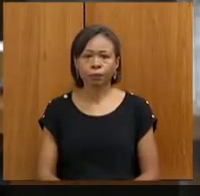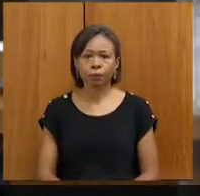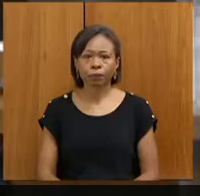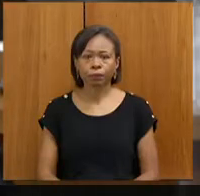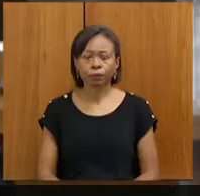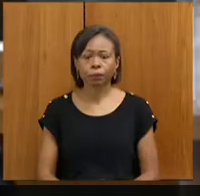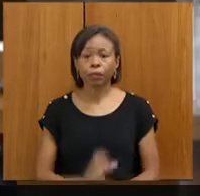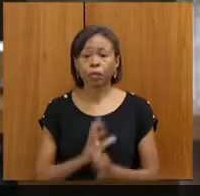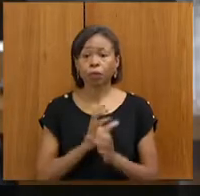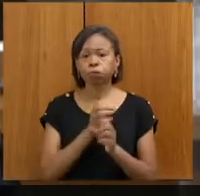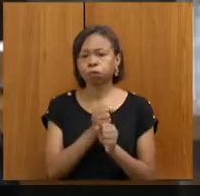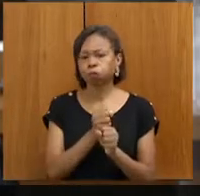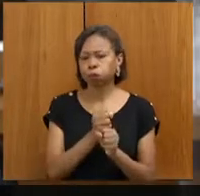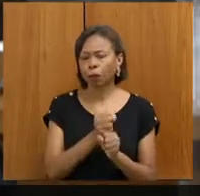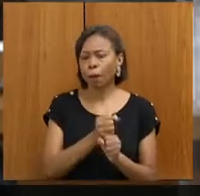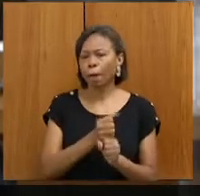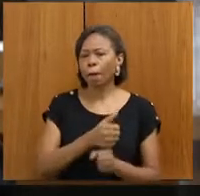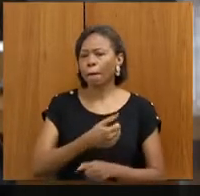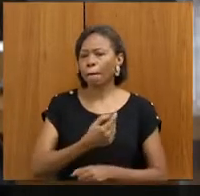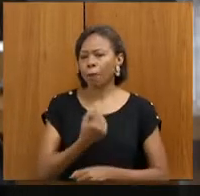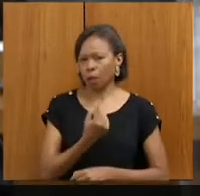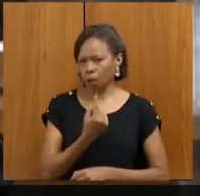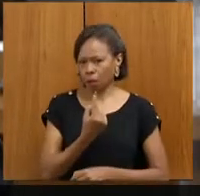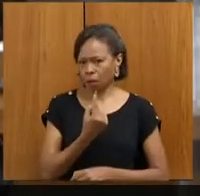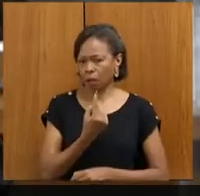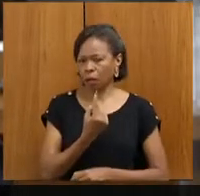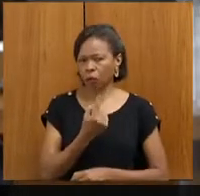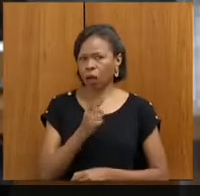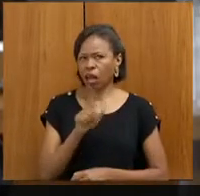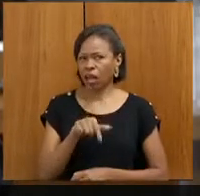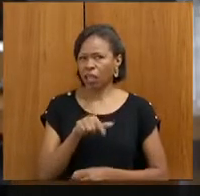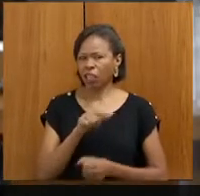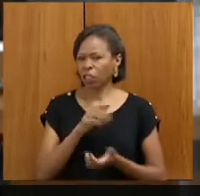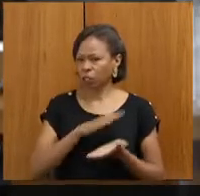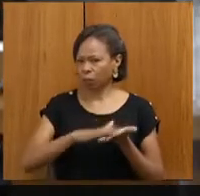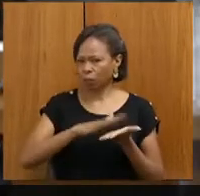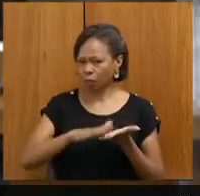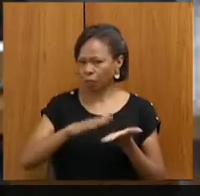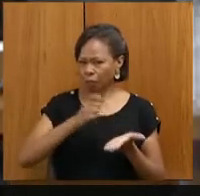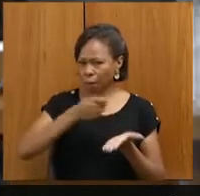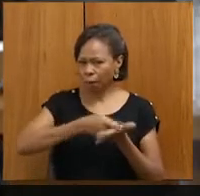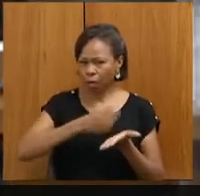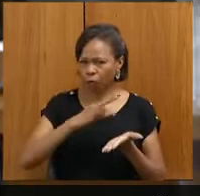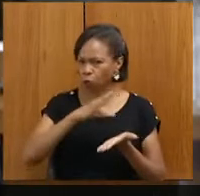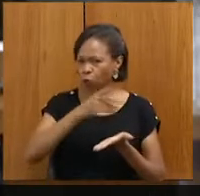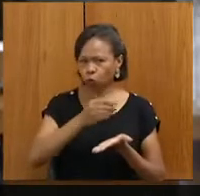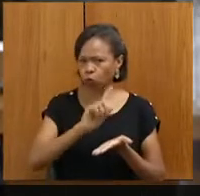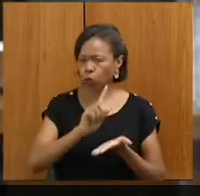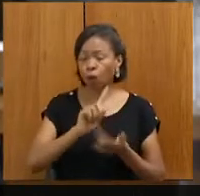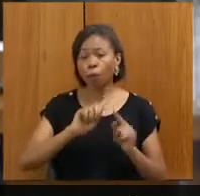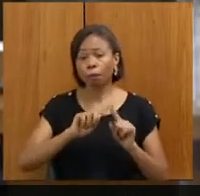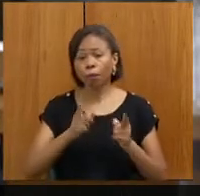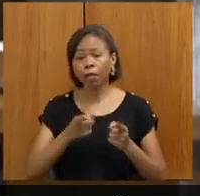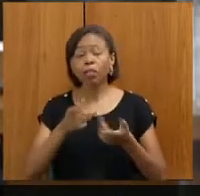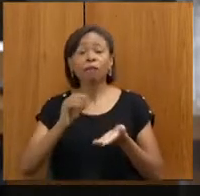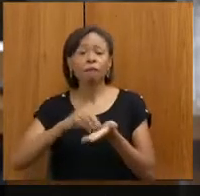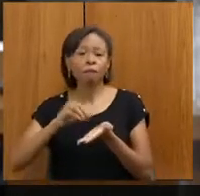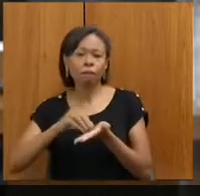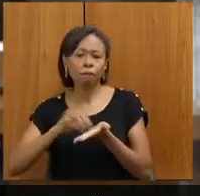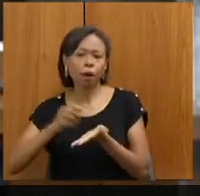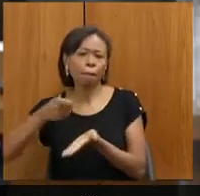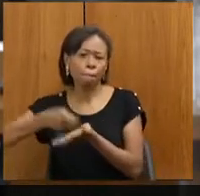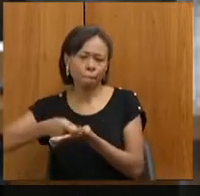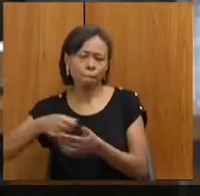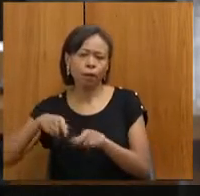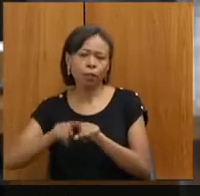Lembrando que resultado primário não reflete todas as despesas pagas o resto a pagar por exemplo e